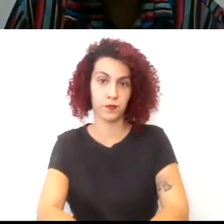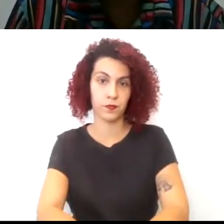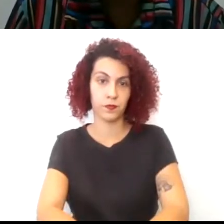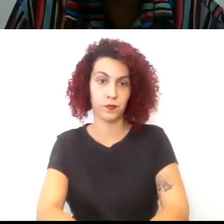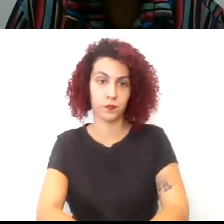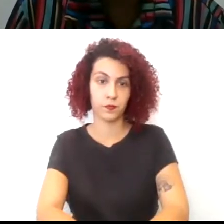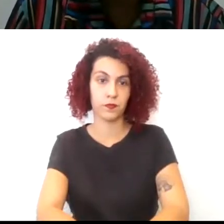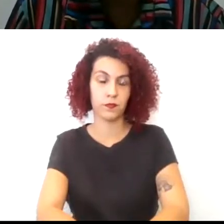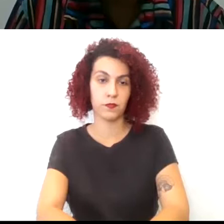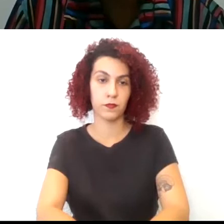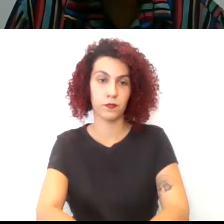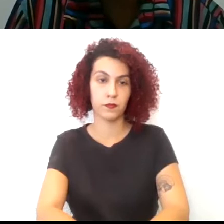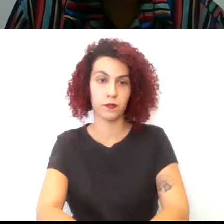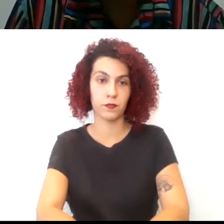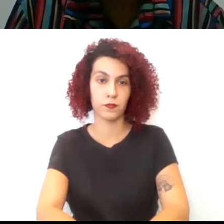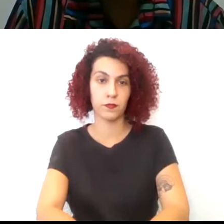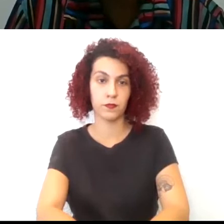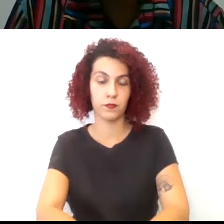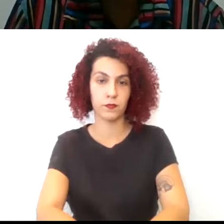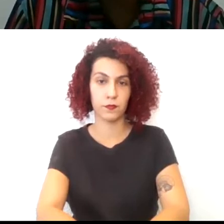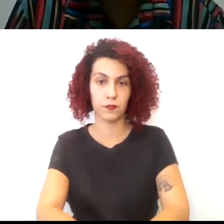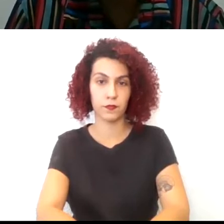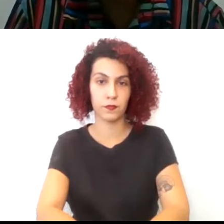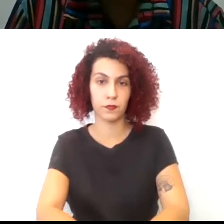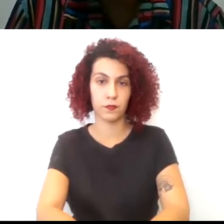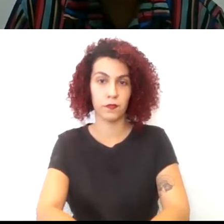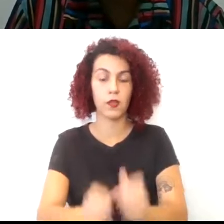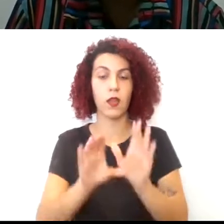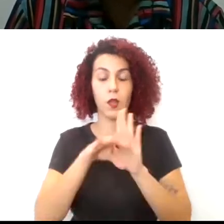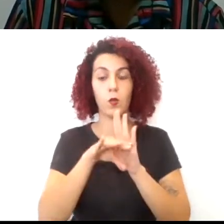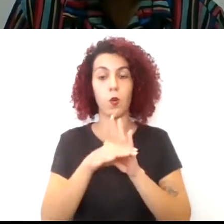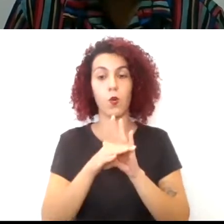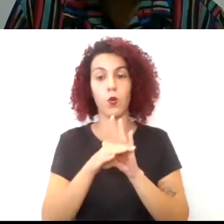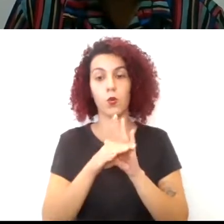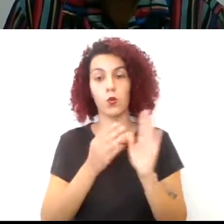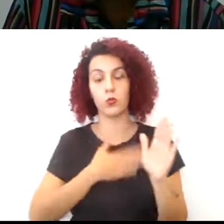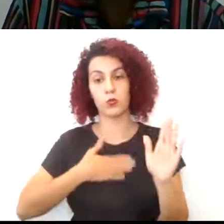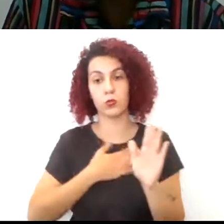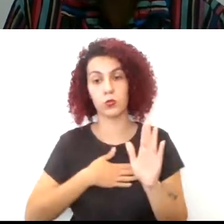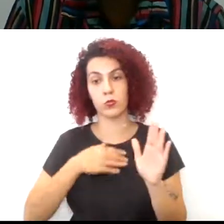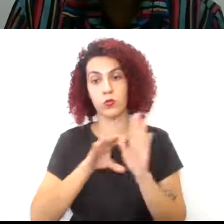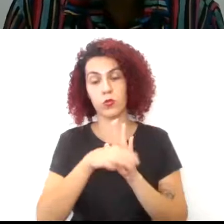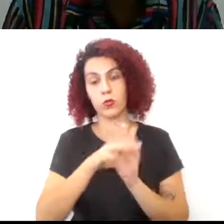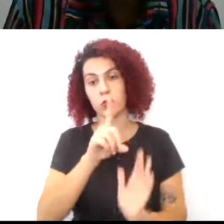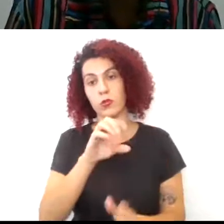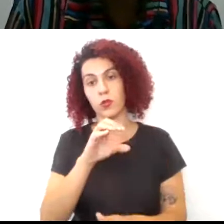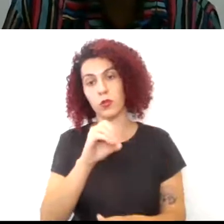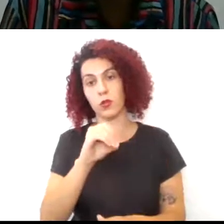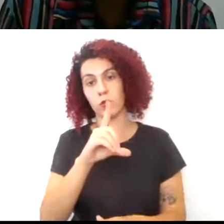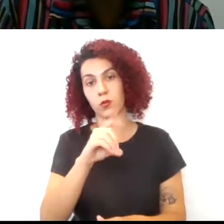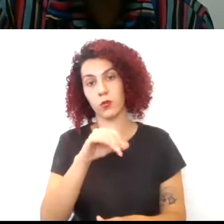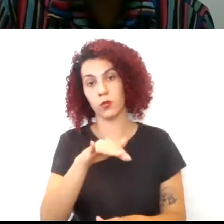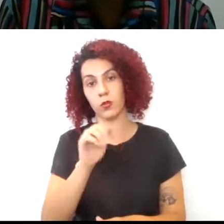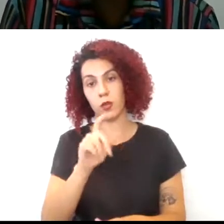é mas eu gosto muito do conceito de de Colonial acho bonito falando daí